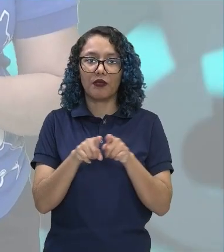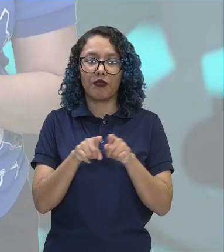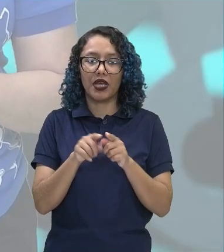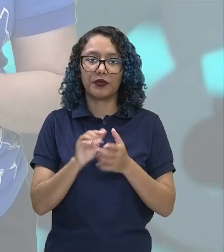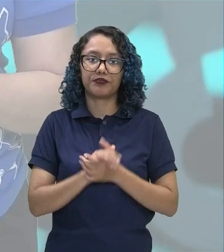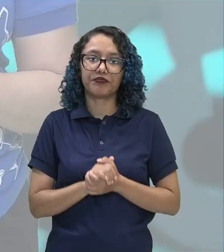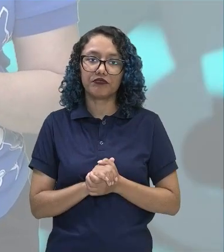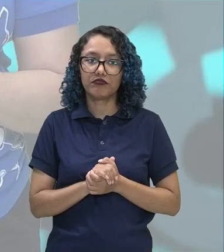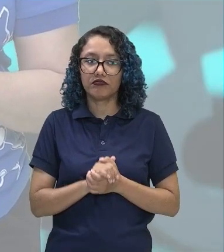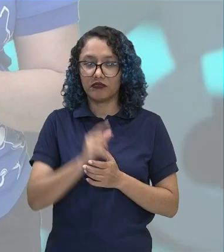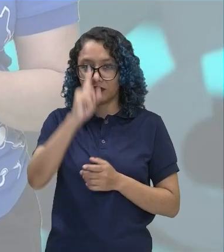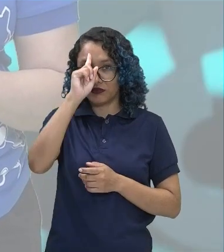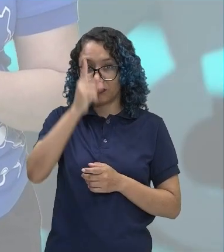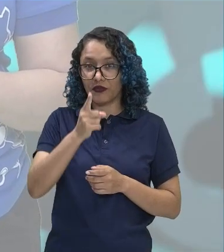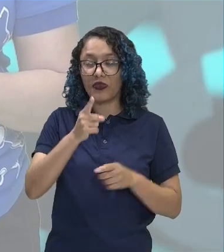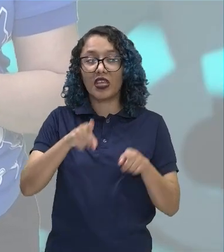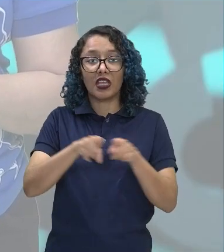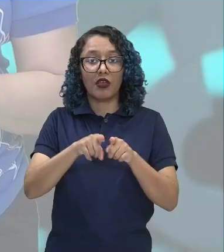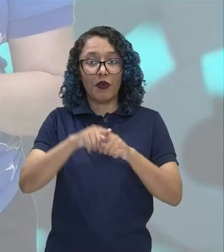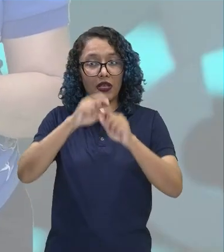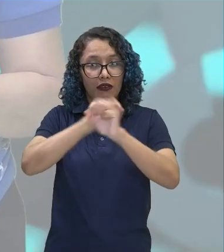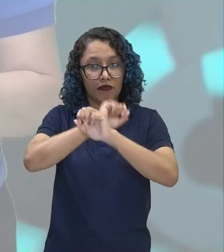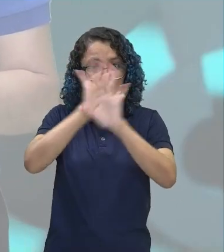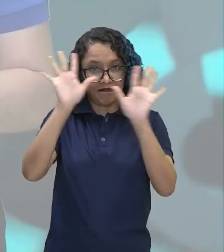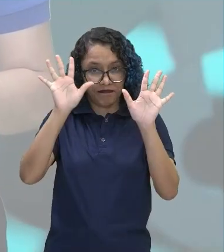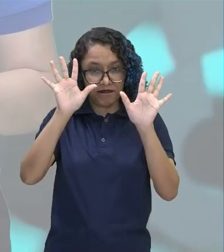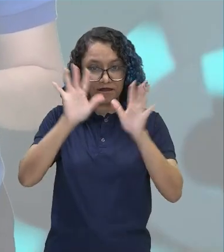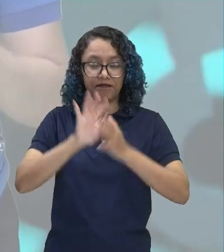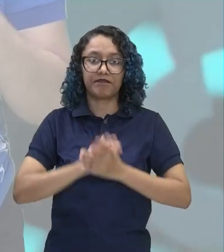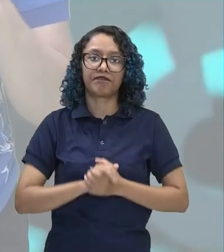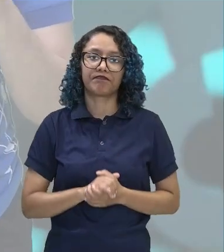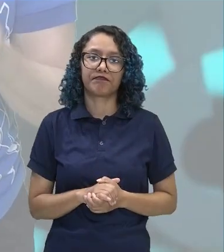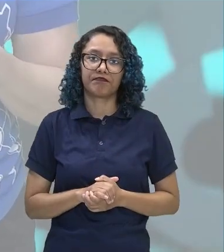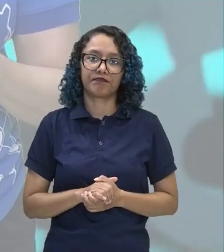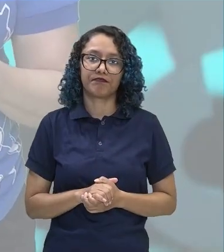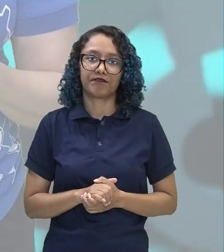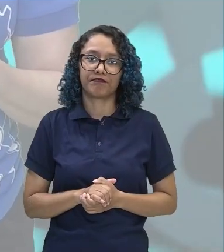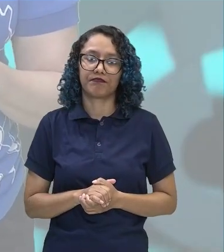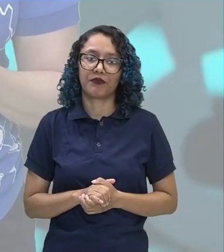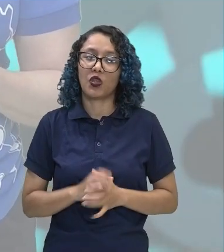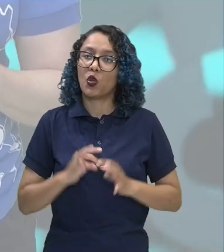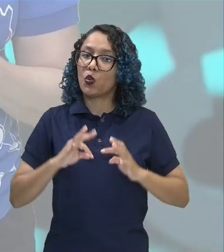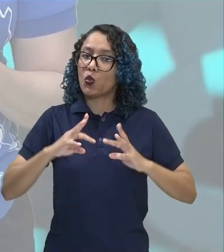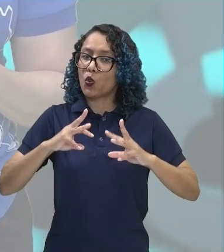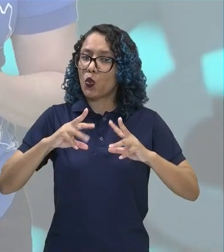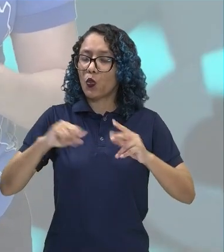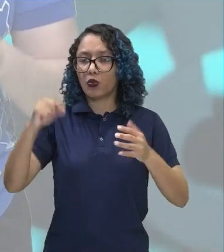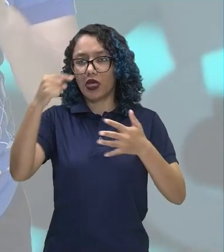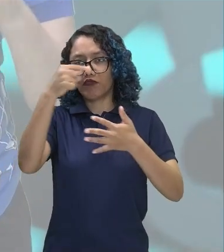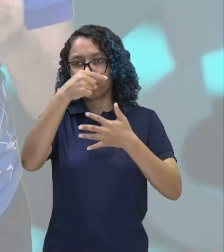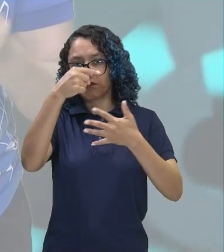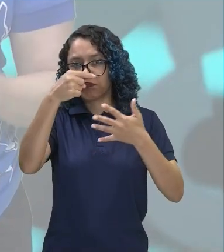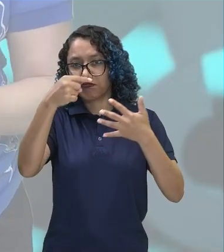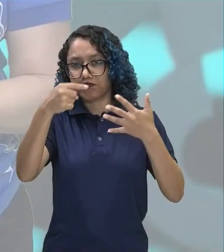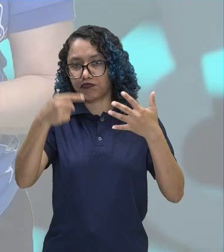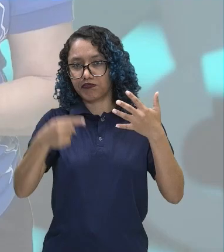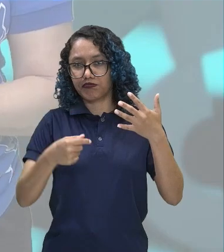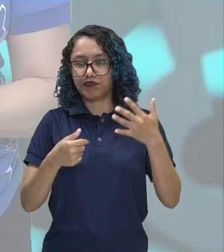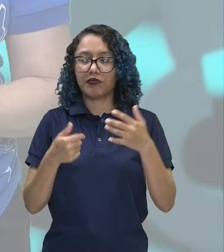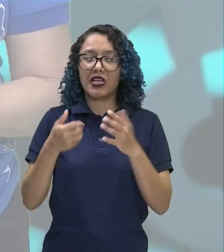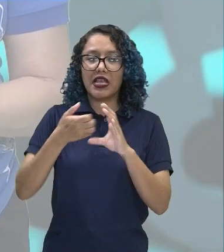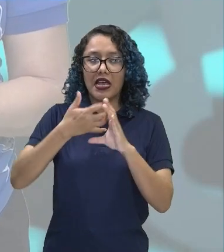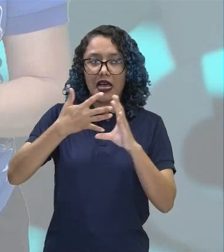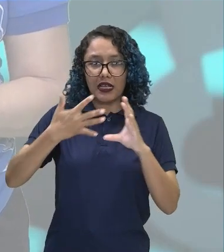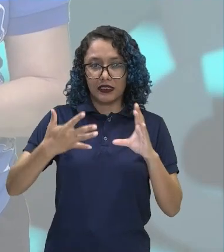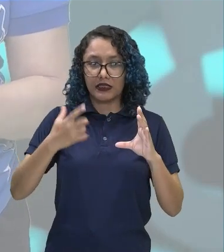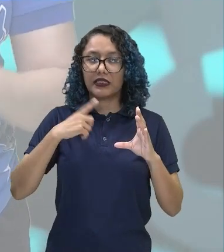imperatividade e clareza, né? Então, todas essas características se encontram nesse